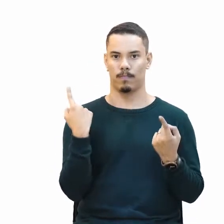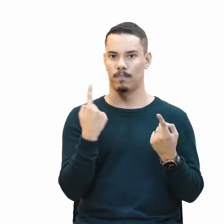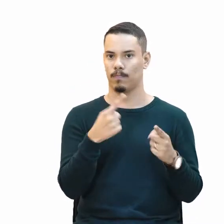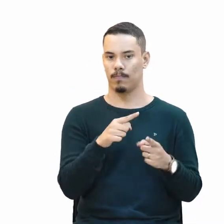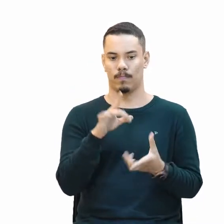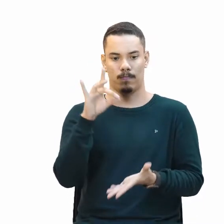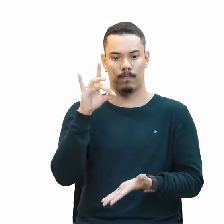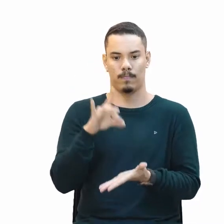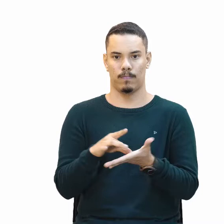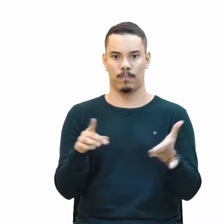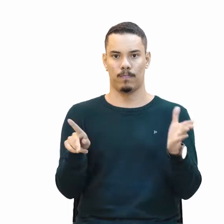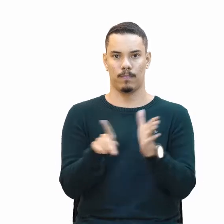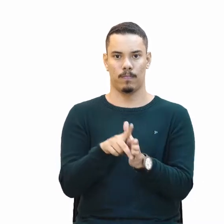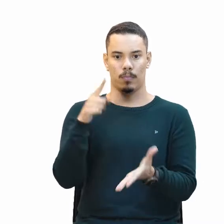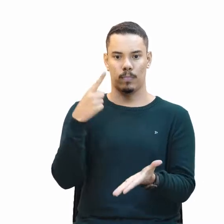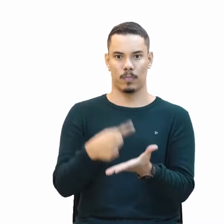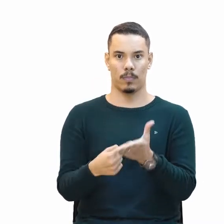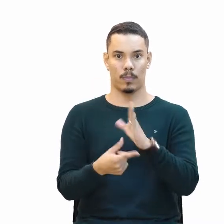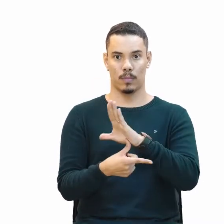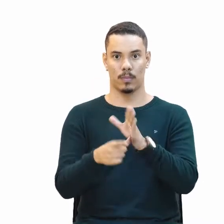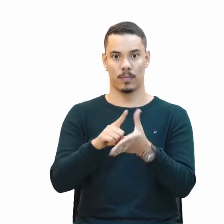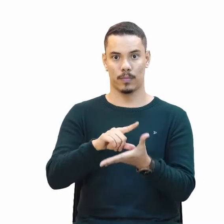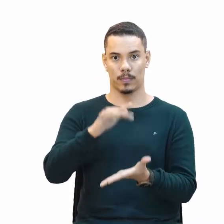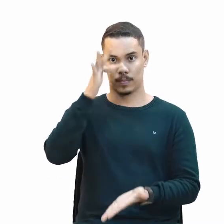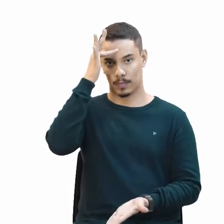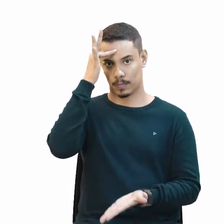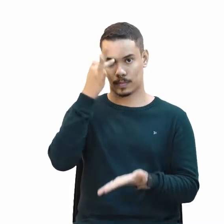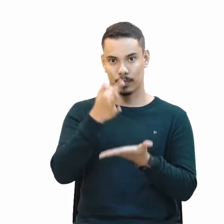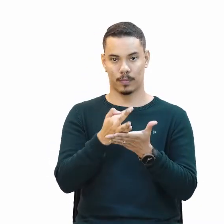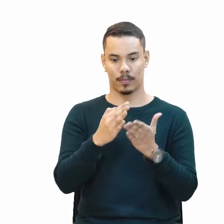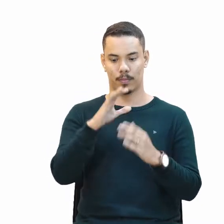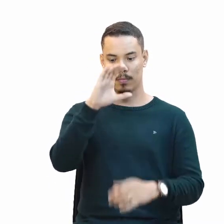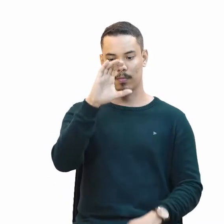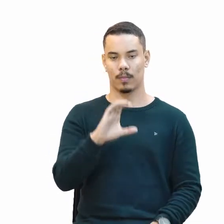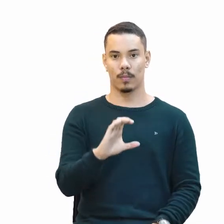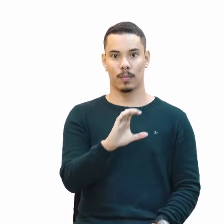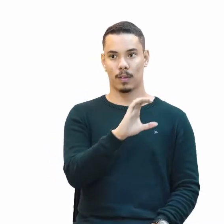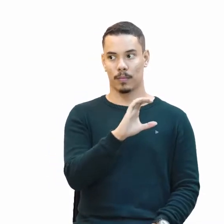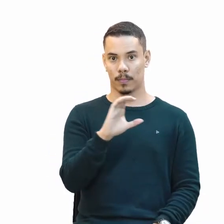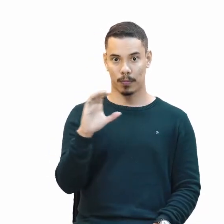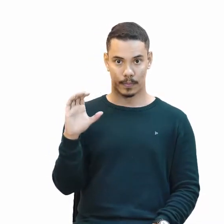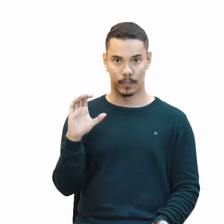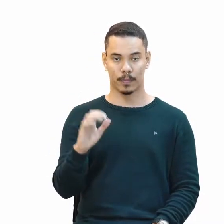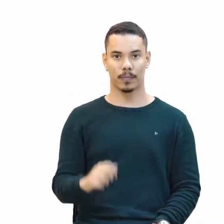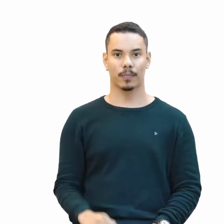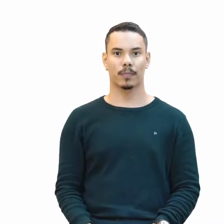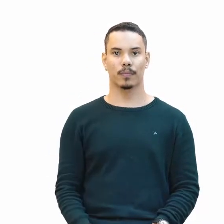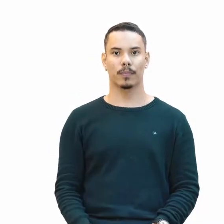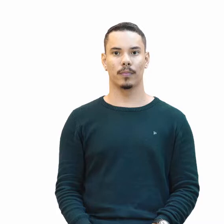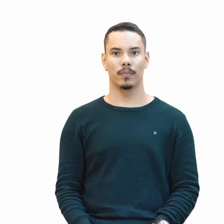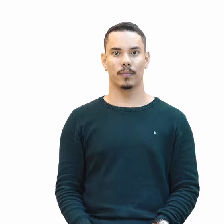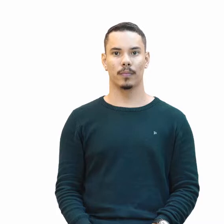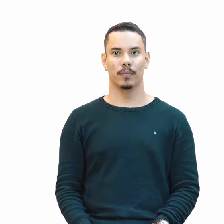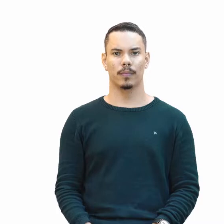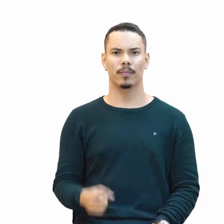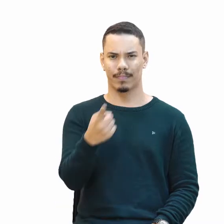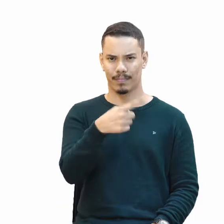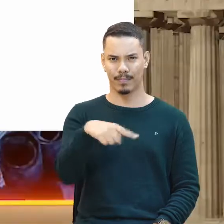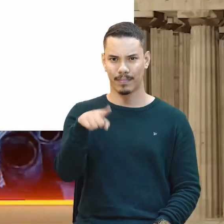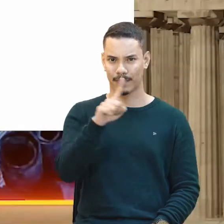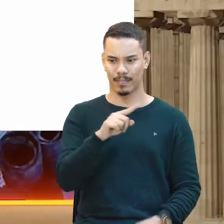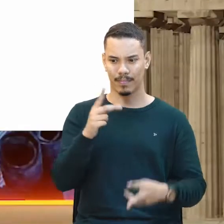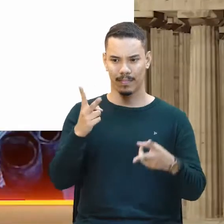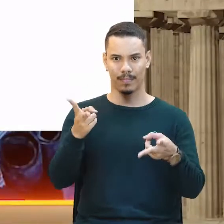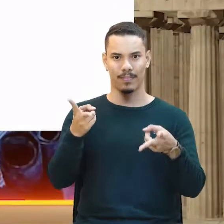verdades estabelecidas pela fé católica. Então, olha o seguinte, vocês percebem